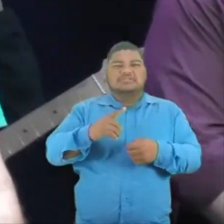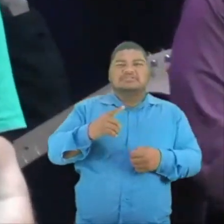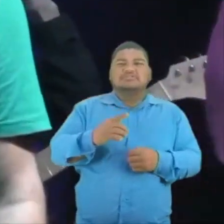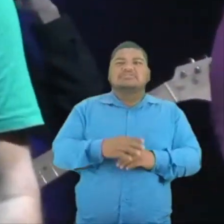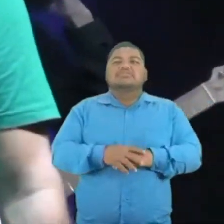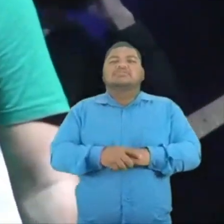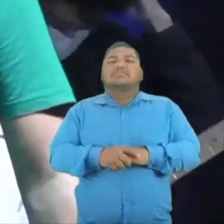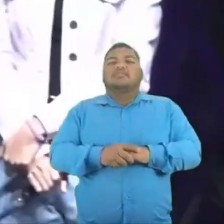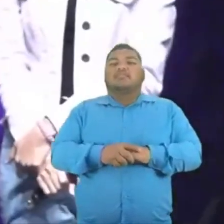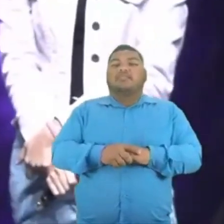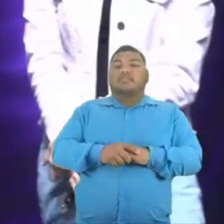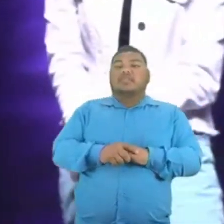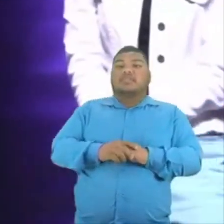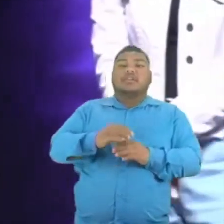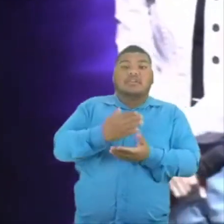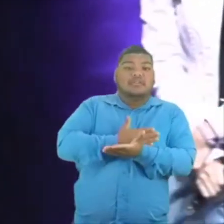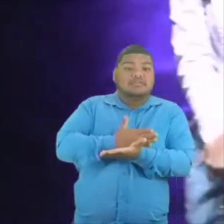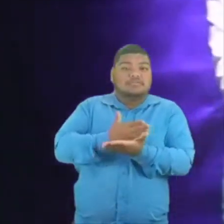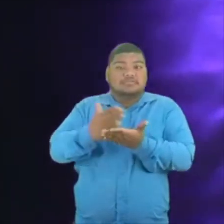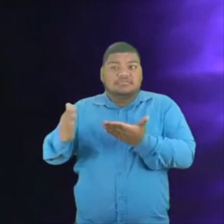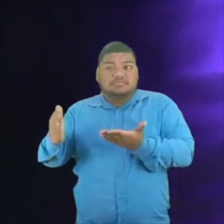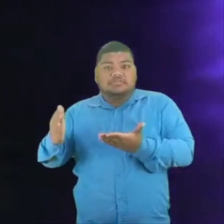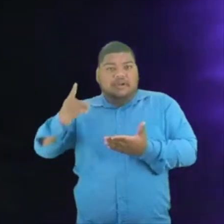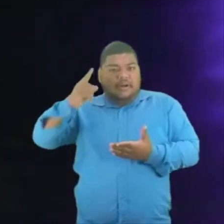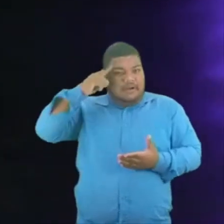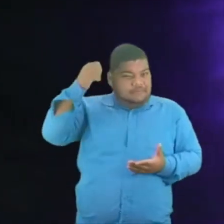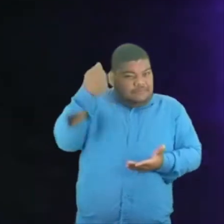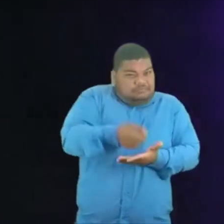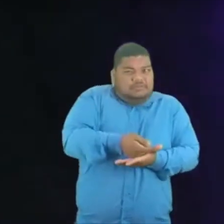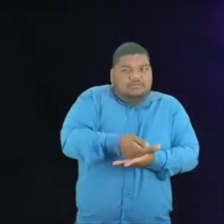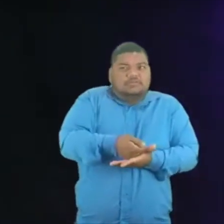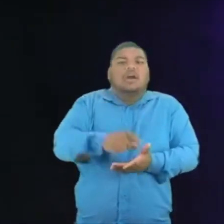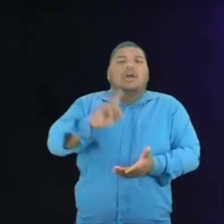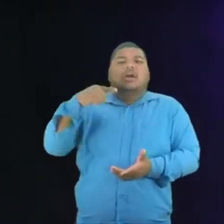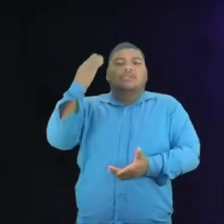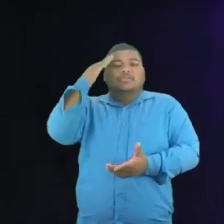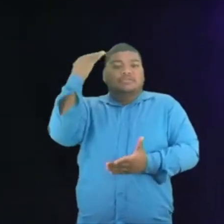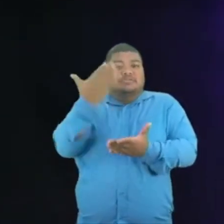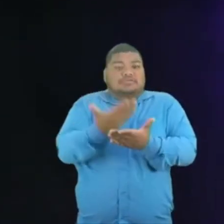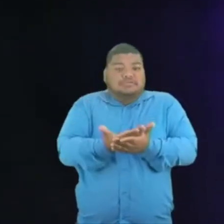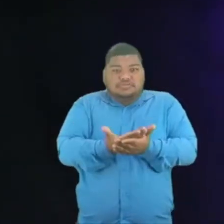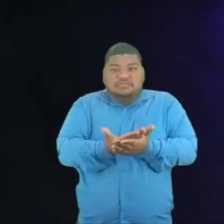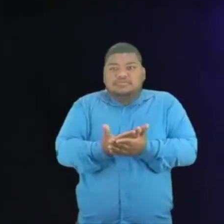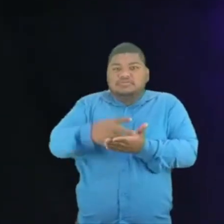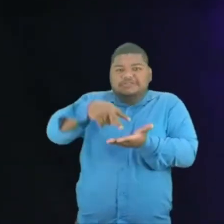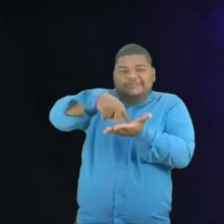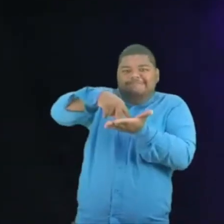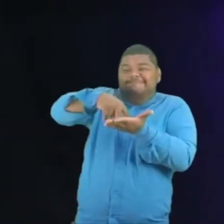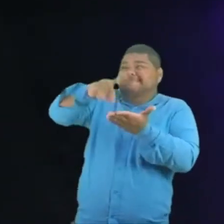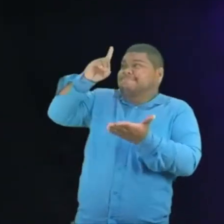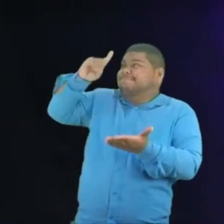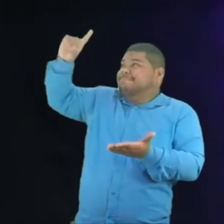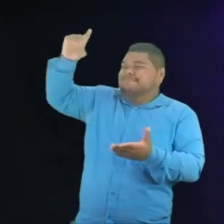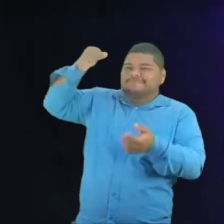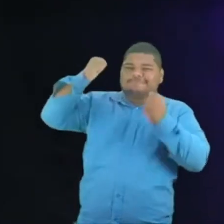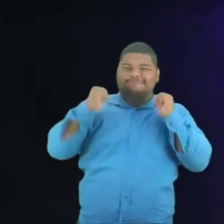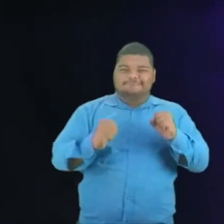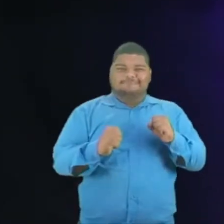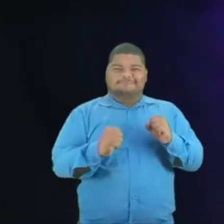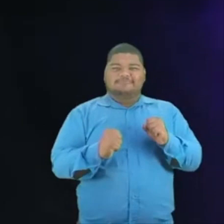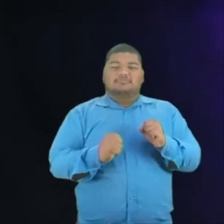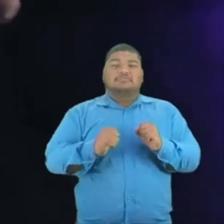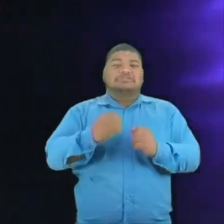que nós vamos continuar afirmando que a nossa confiança está alicerçada nesse Deus poderoso, e